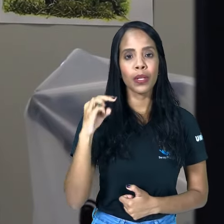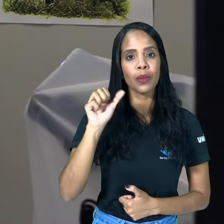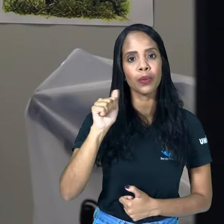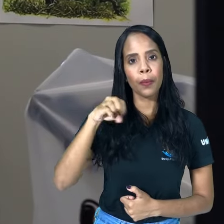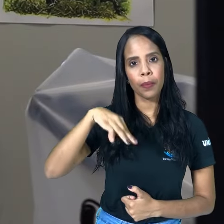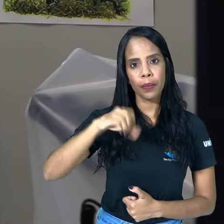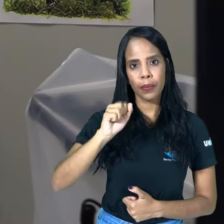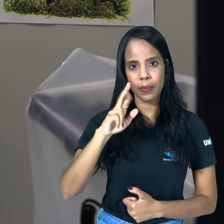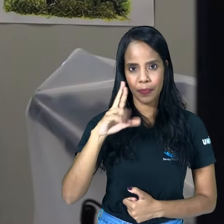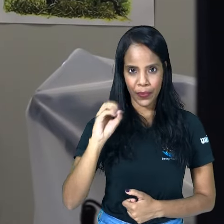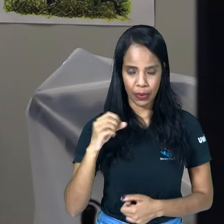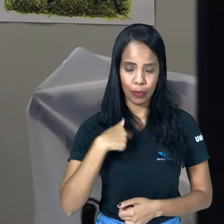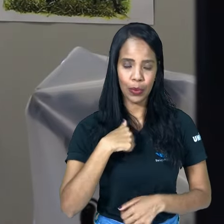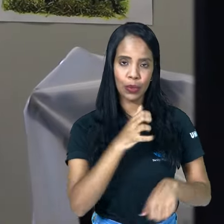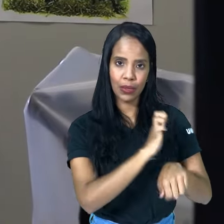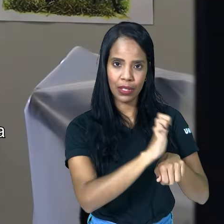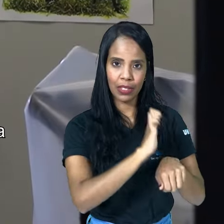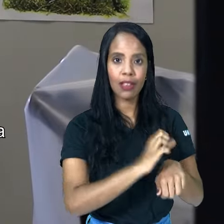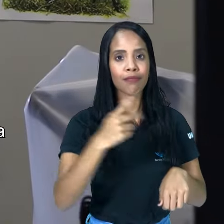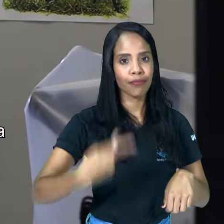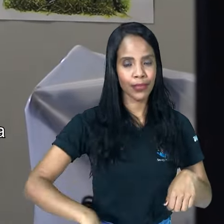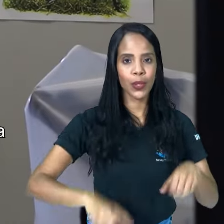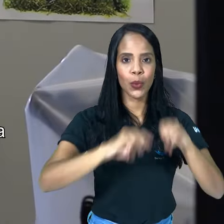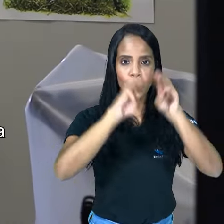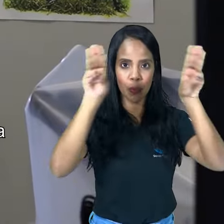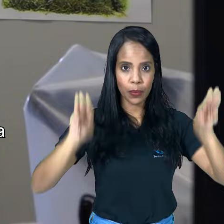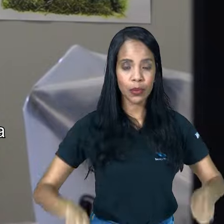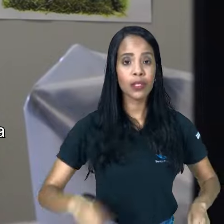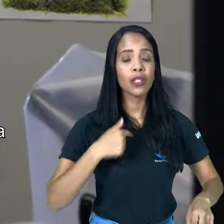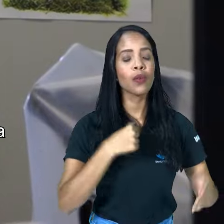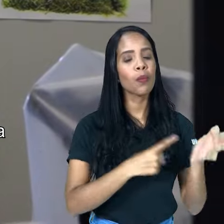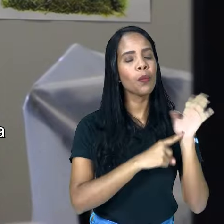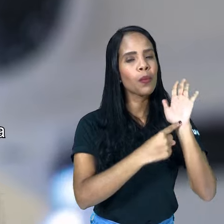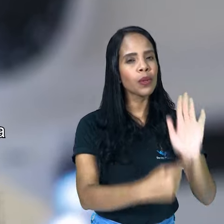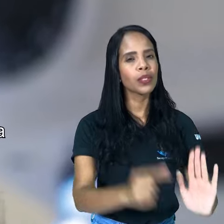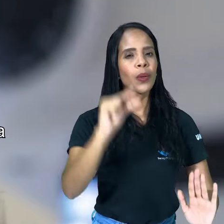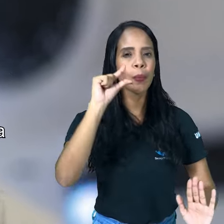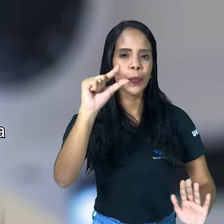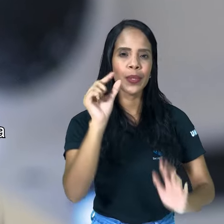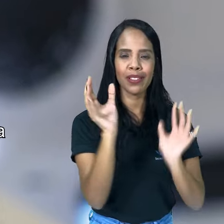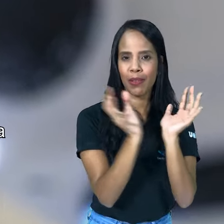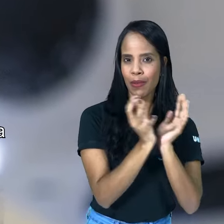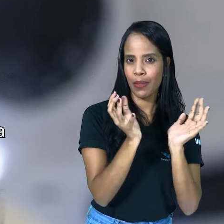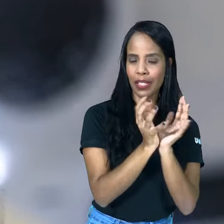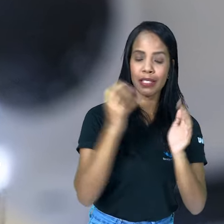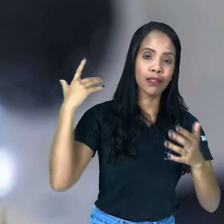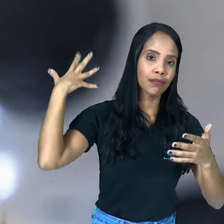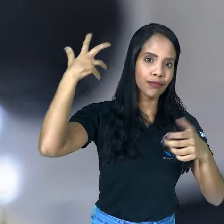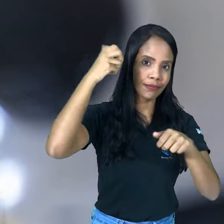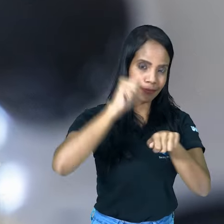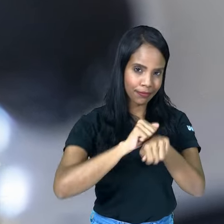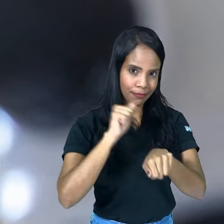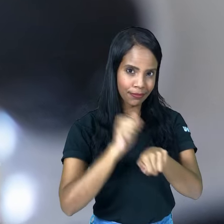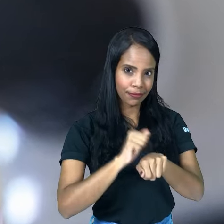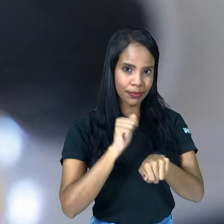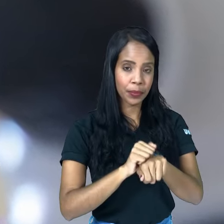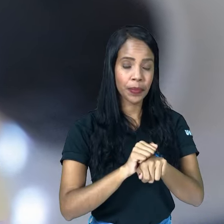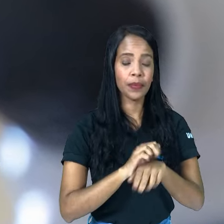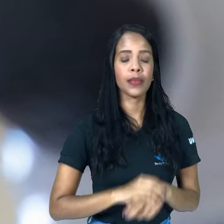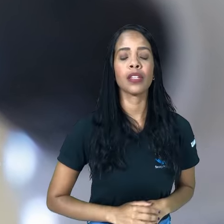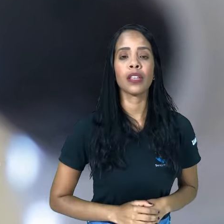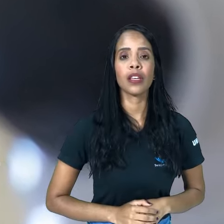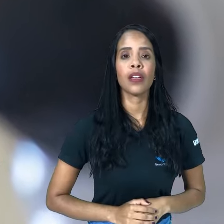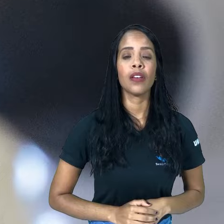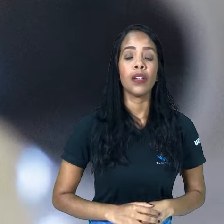Antônio, sou estagiária do Semafauna Caatinga e vim mostrar um pouquinho da coleção paleontológica do Museu de Fauna da Caatinga. Bem, a paleontologia é